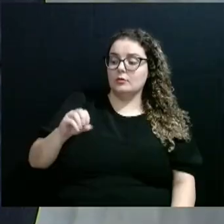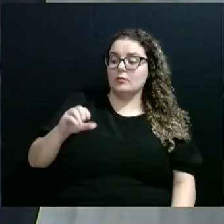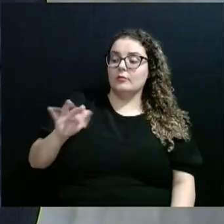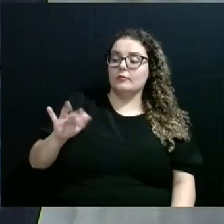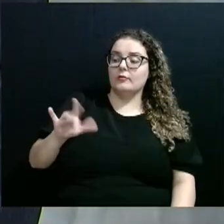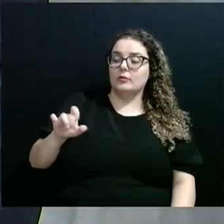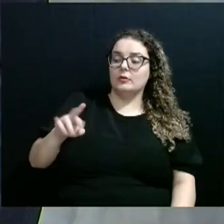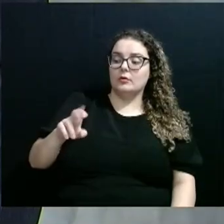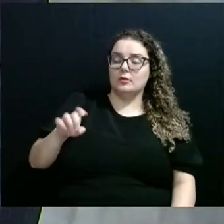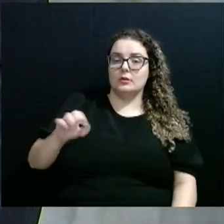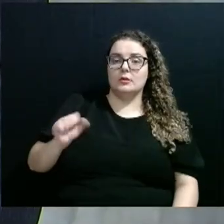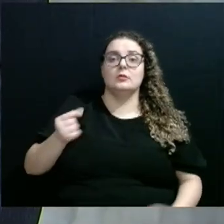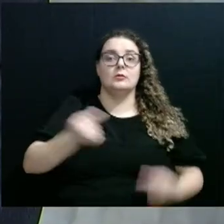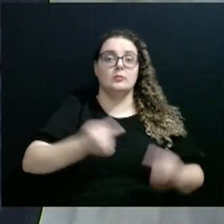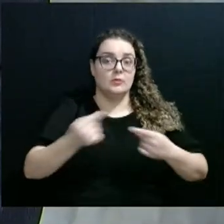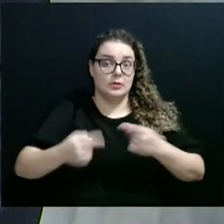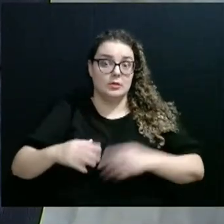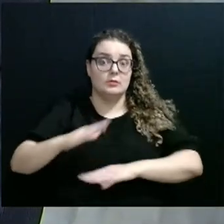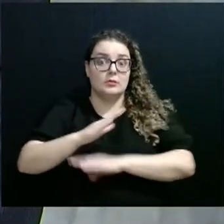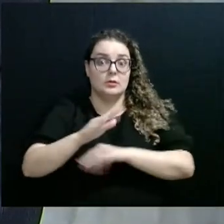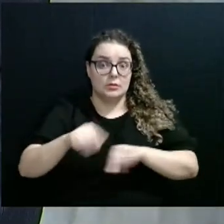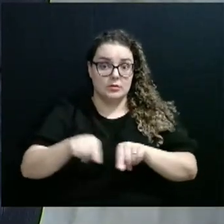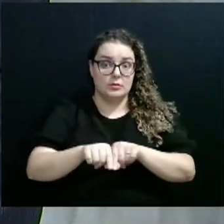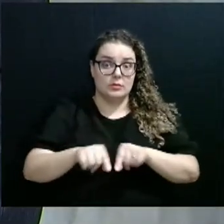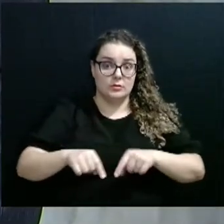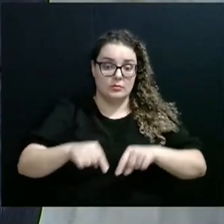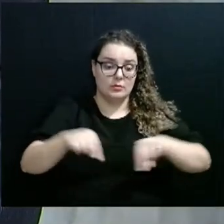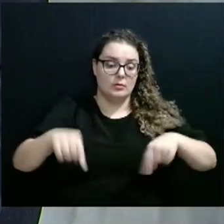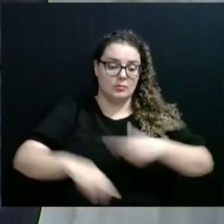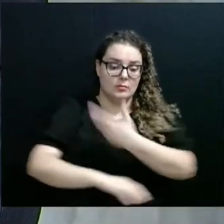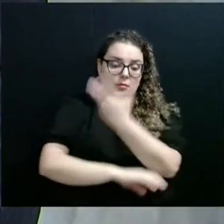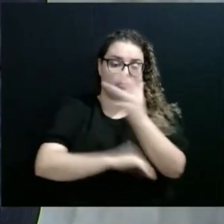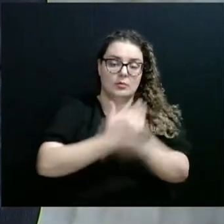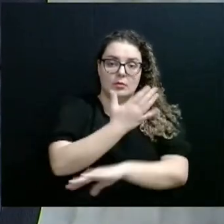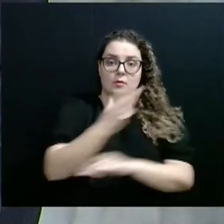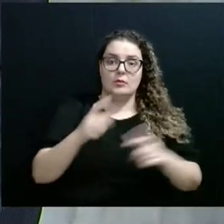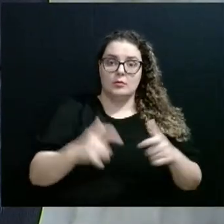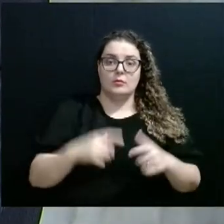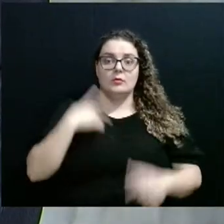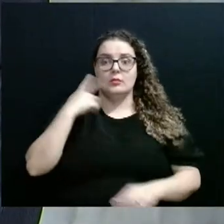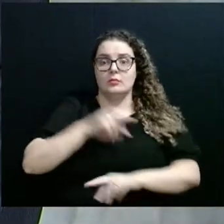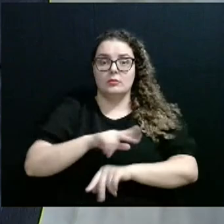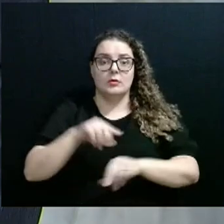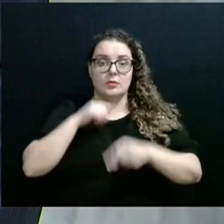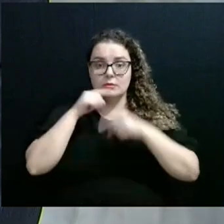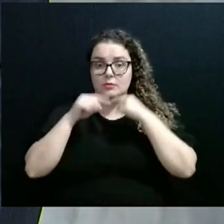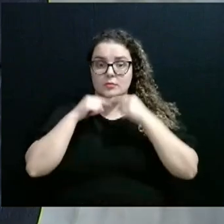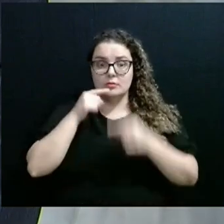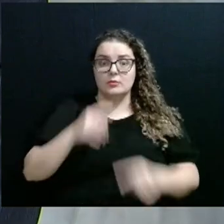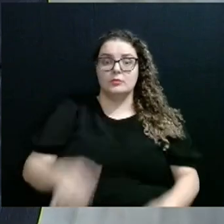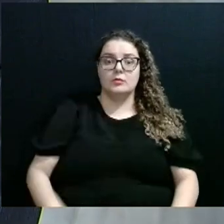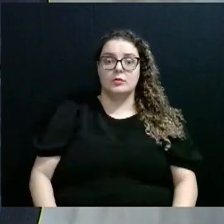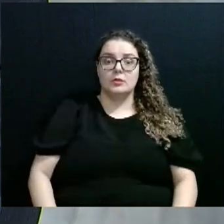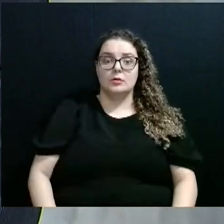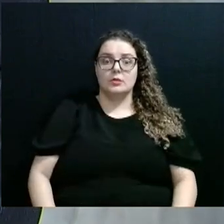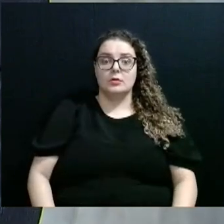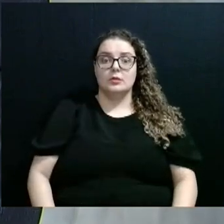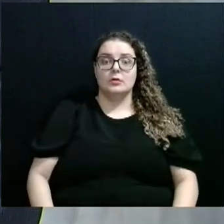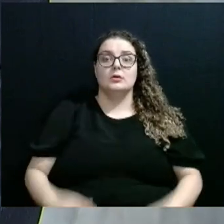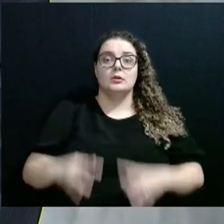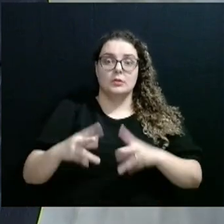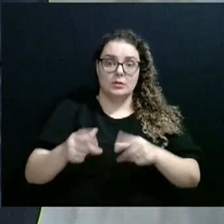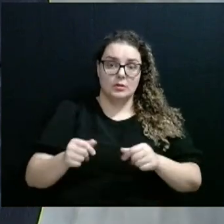debatido aqui na Câmara. Os vereadores tinham muitas dúvidas e coube à comissão esclarecer, fazer parecer,